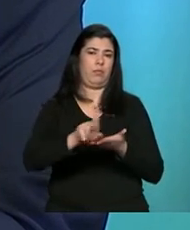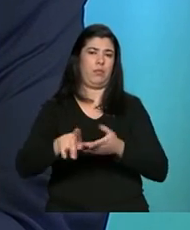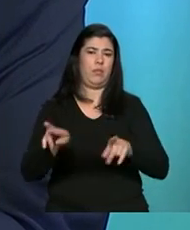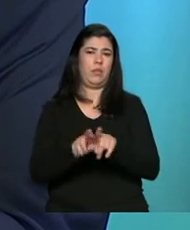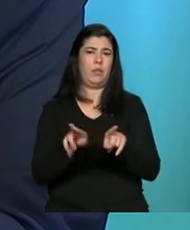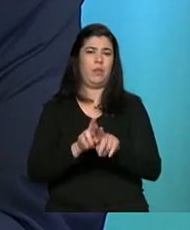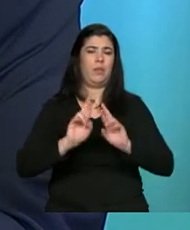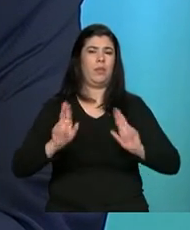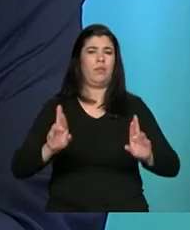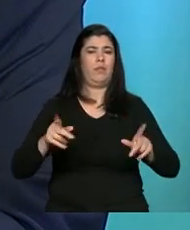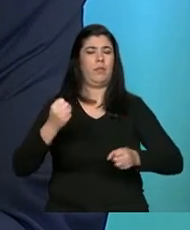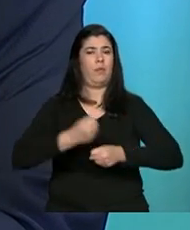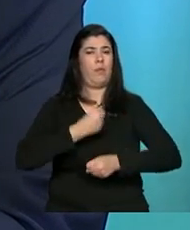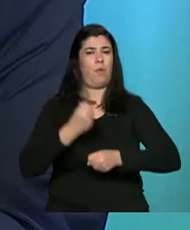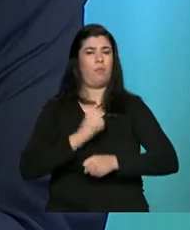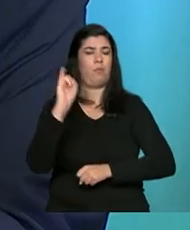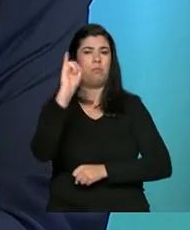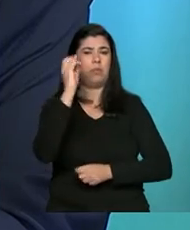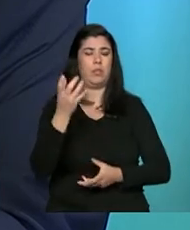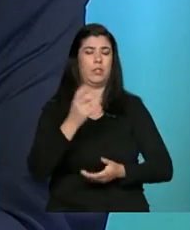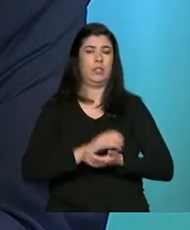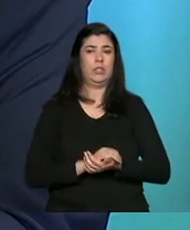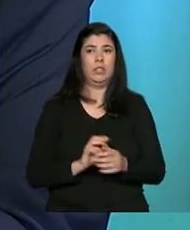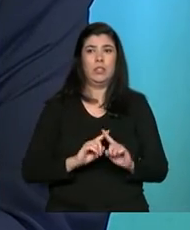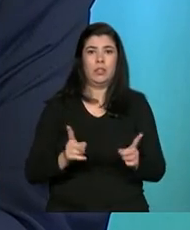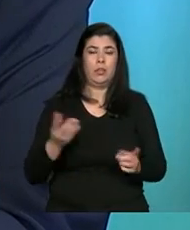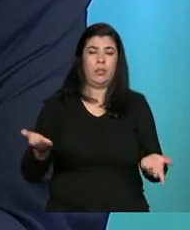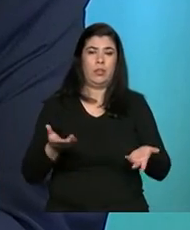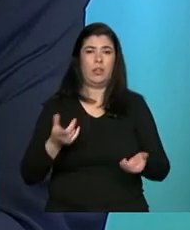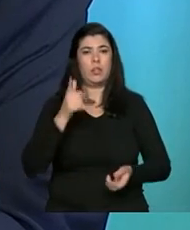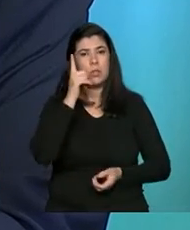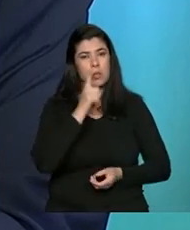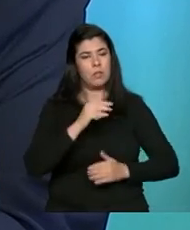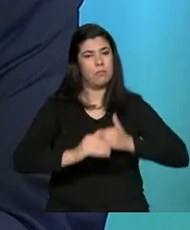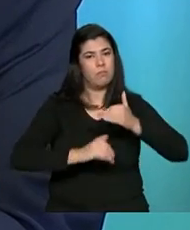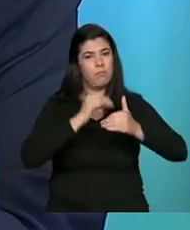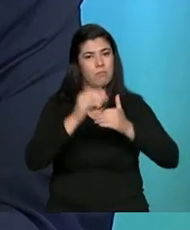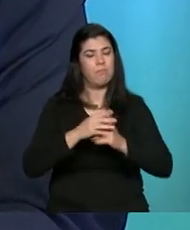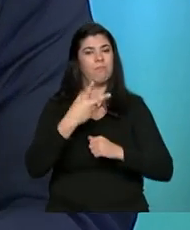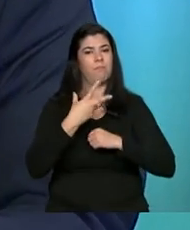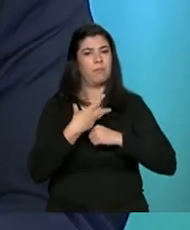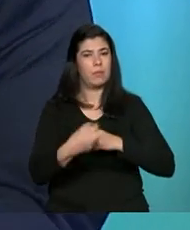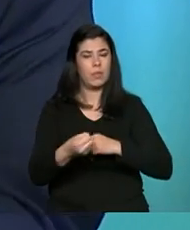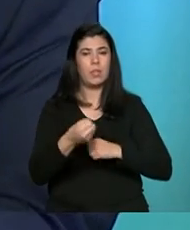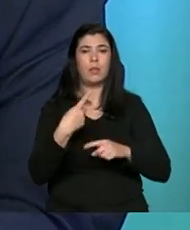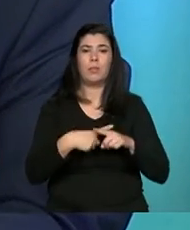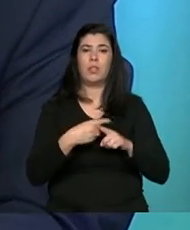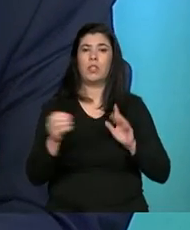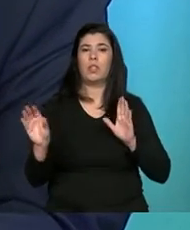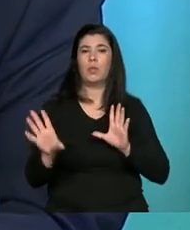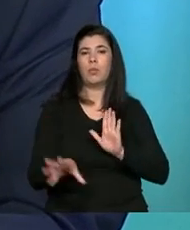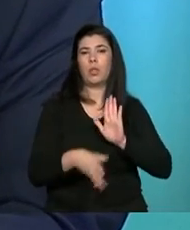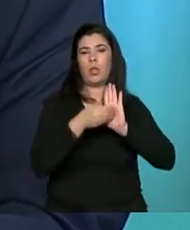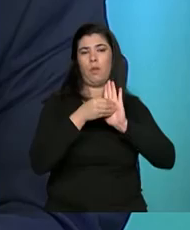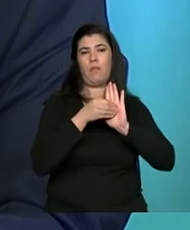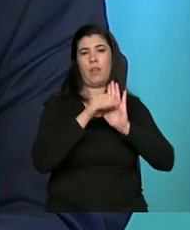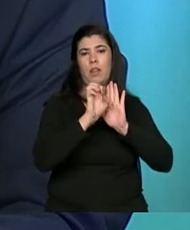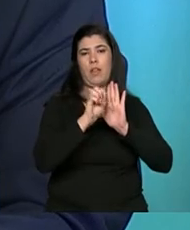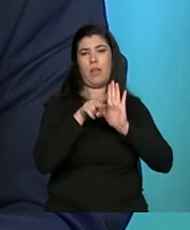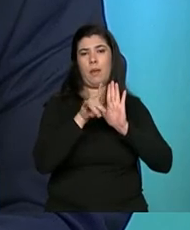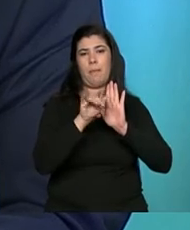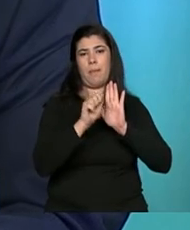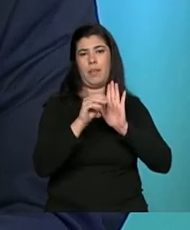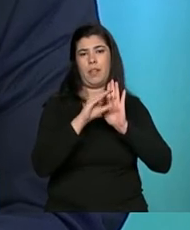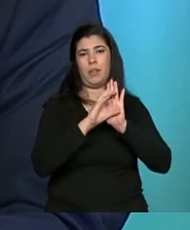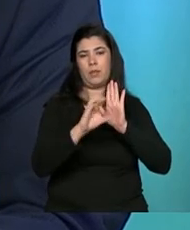estruturantes importantes e que nós estamos vencendo com essa nova emenda constitucional que